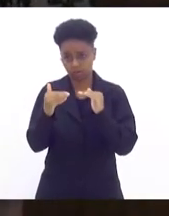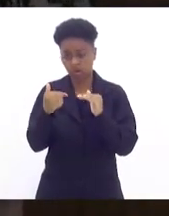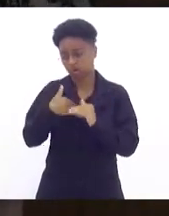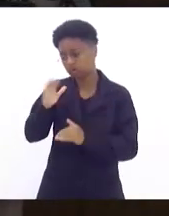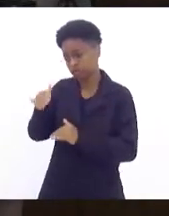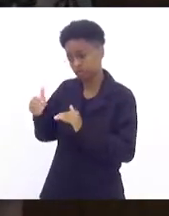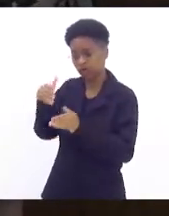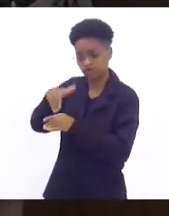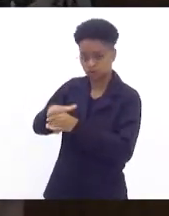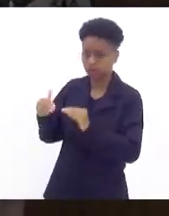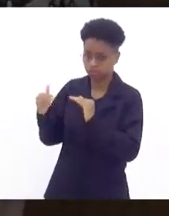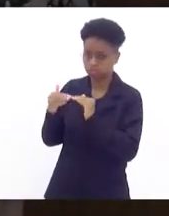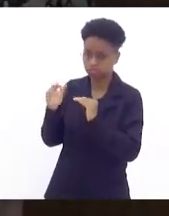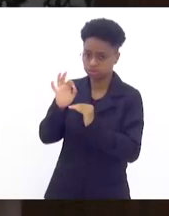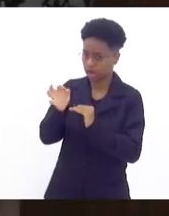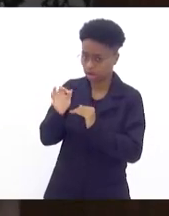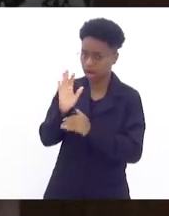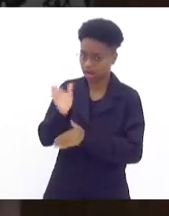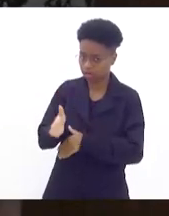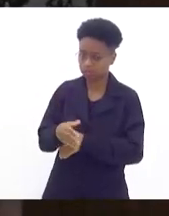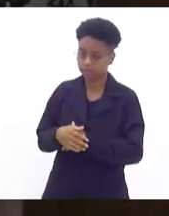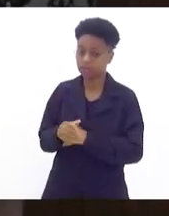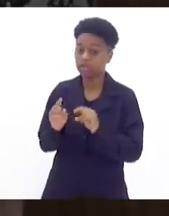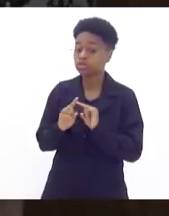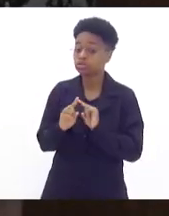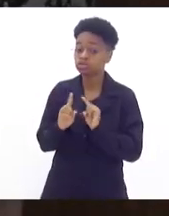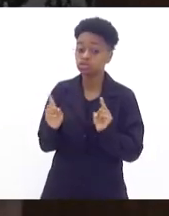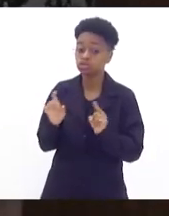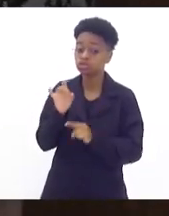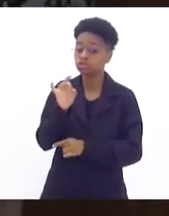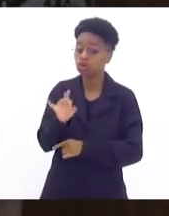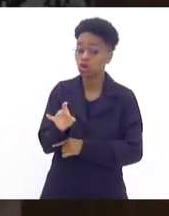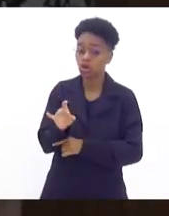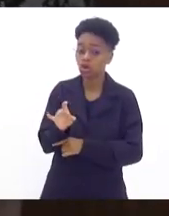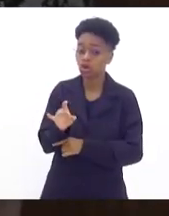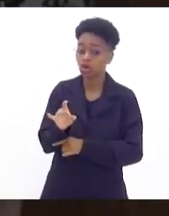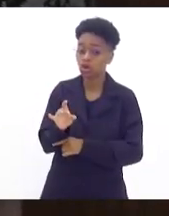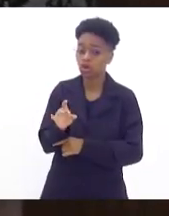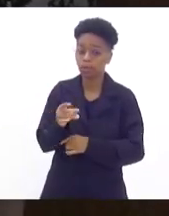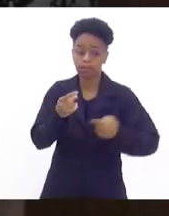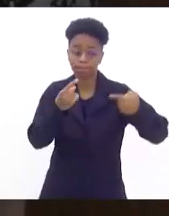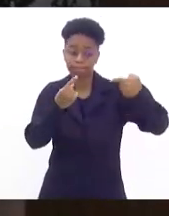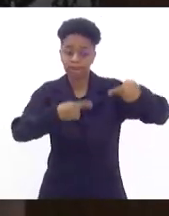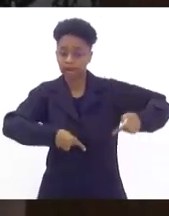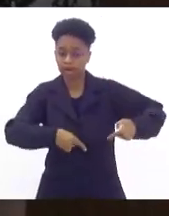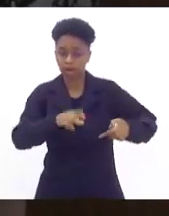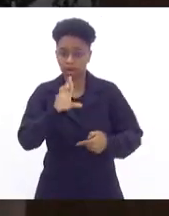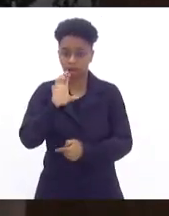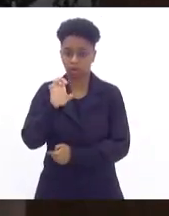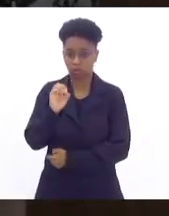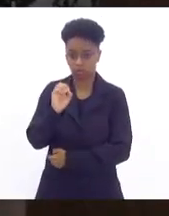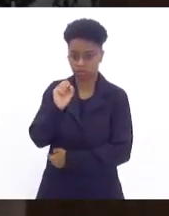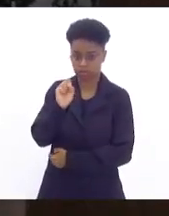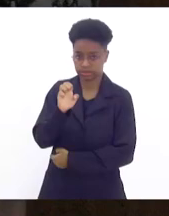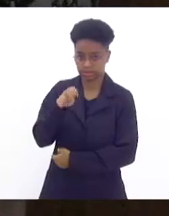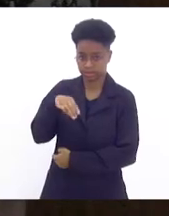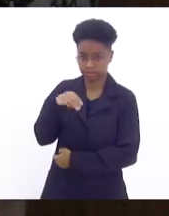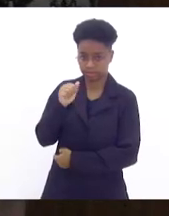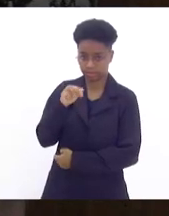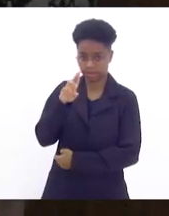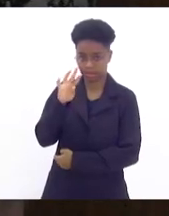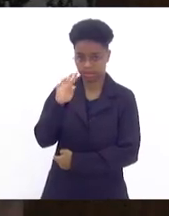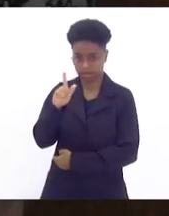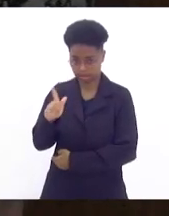favorávelmente evidentemente Mas é só para fazer aqui uma réplica ao Deputado Rosenberg reis porque